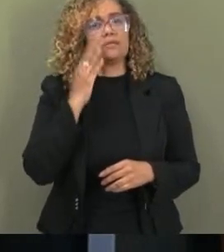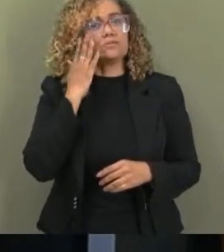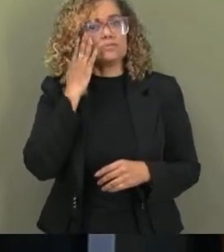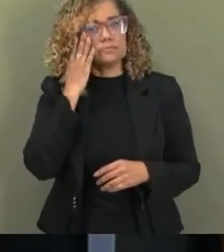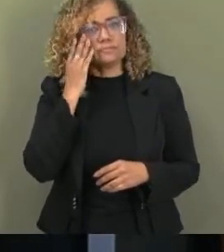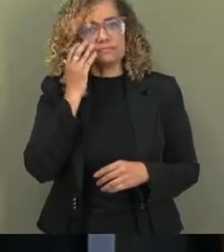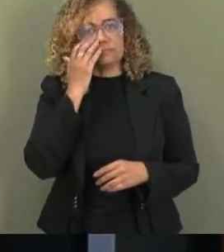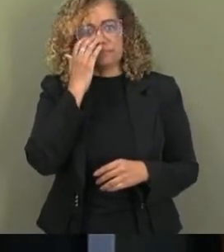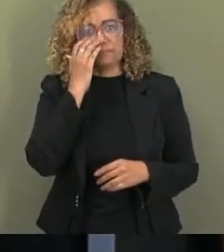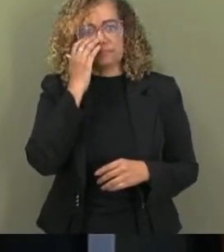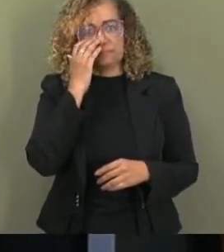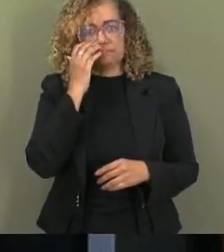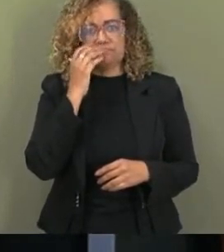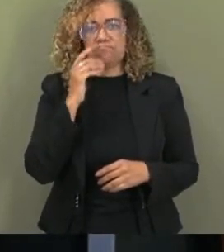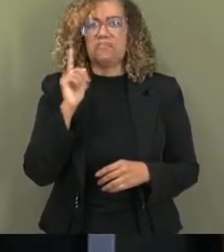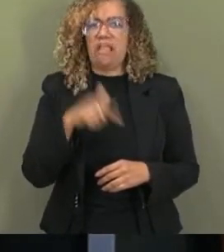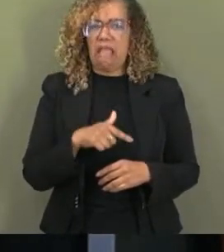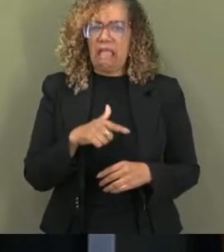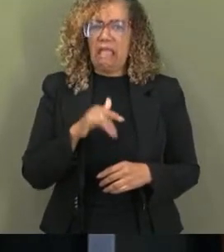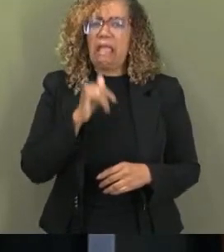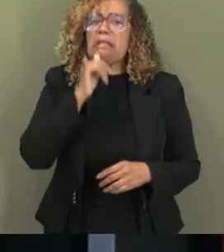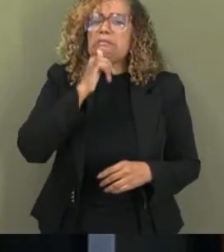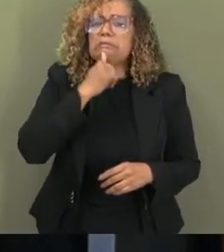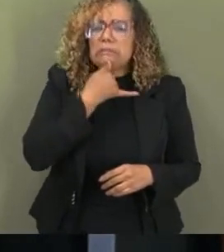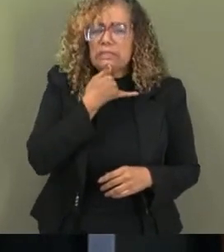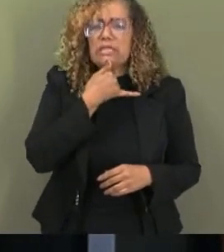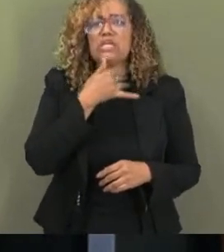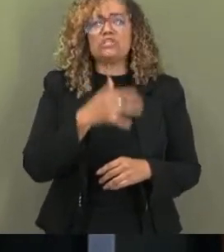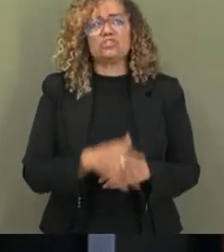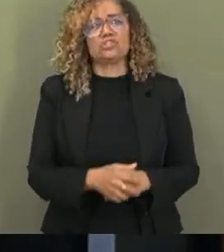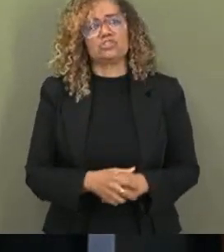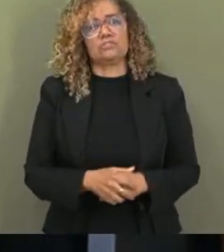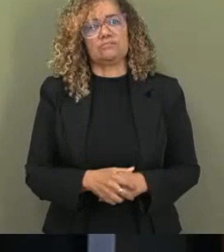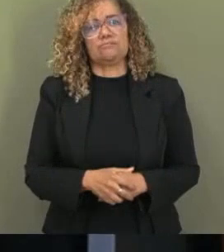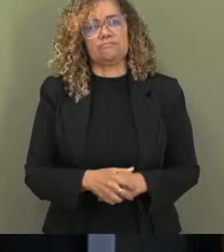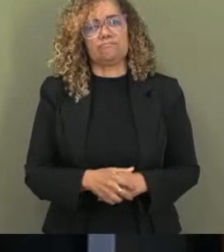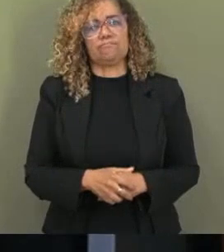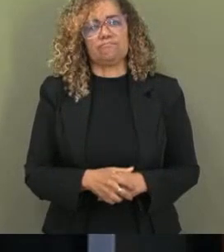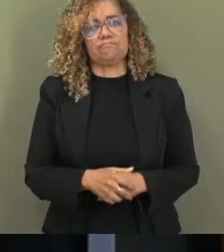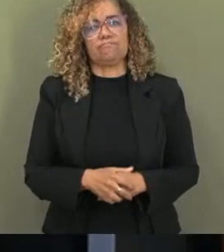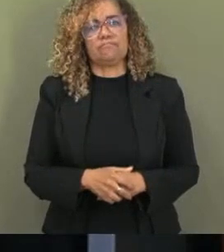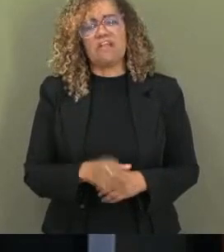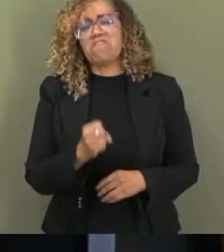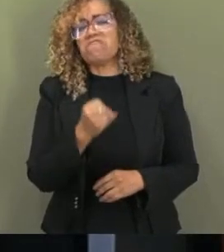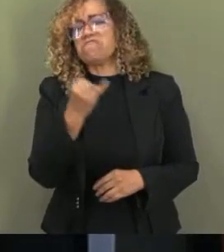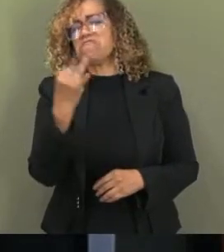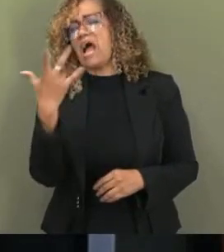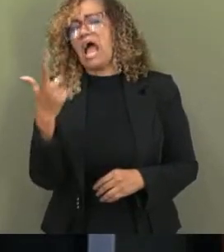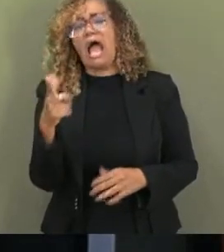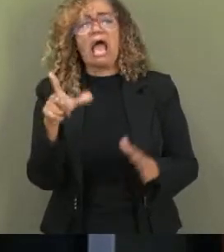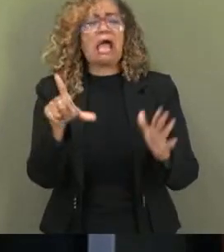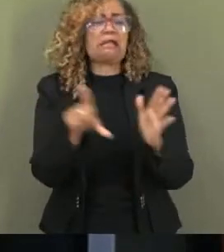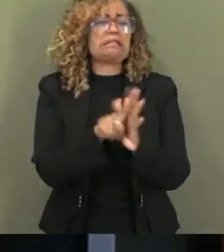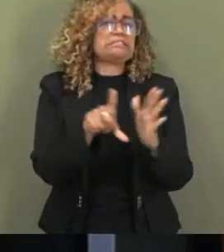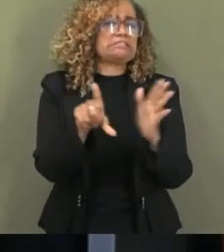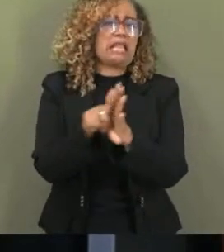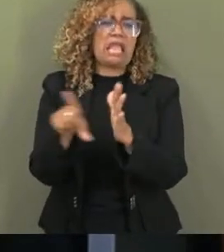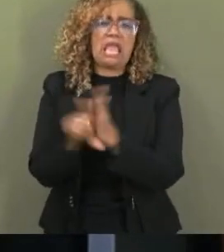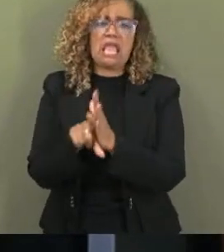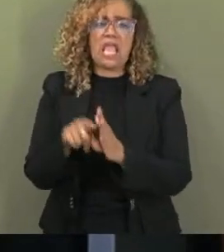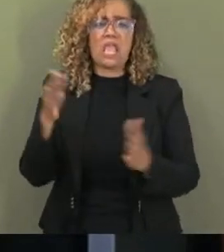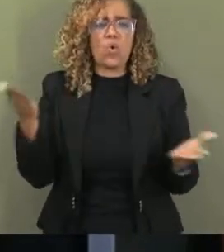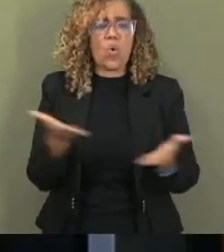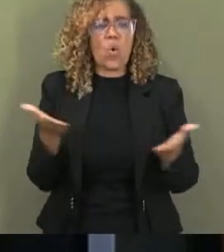É algo estarrecedor. E eles tentam, aqui há várias legislaturas, nessa